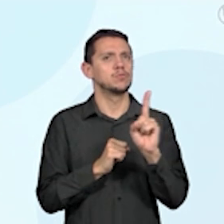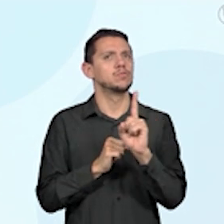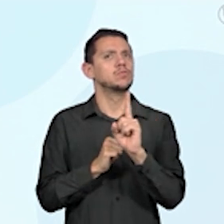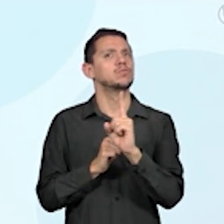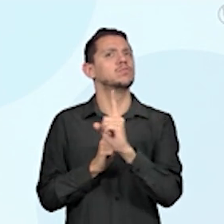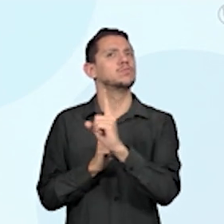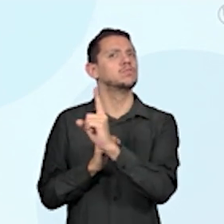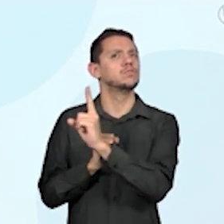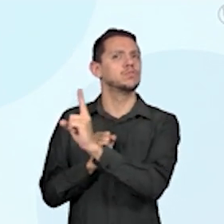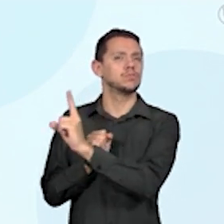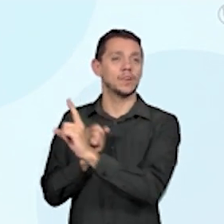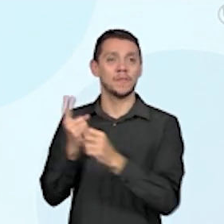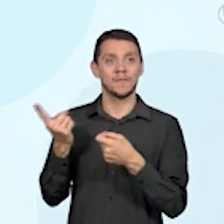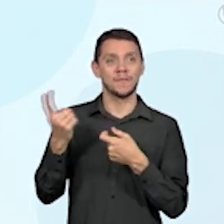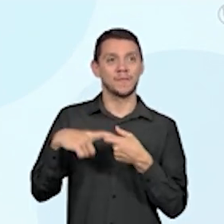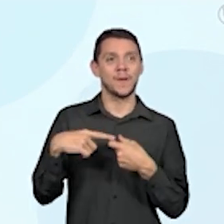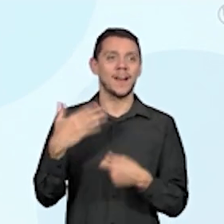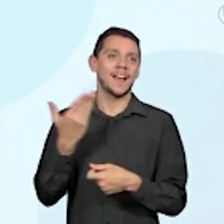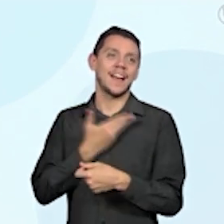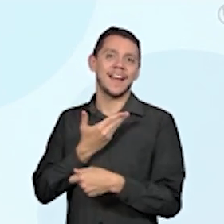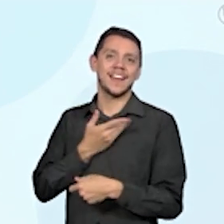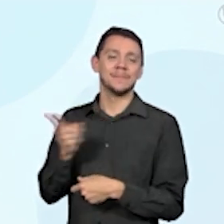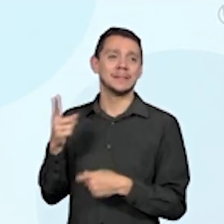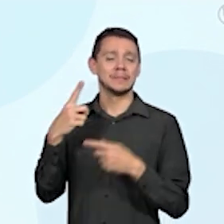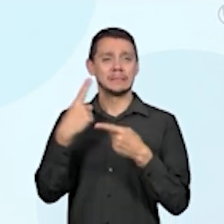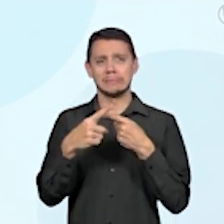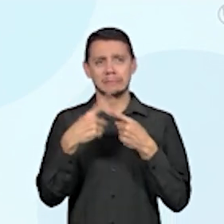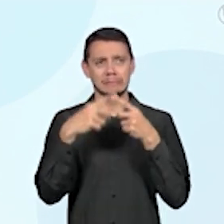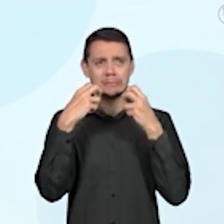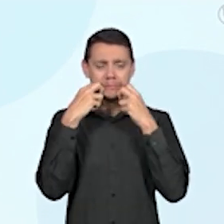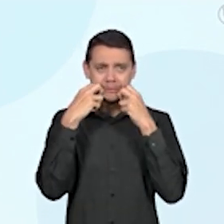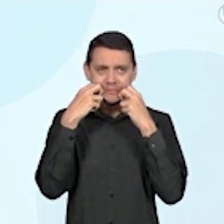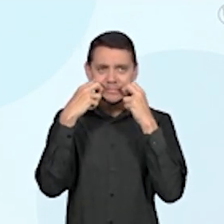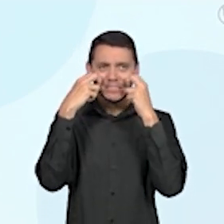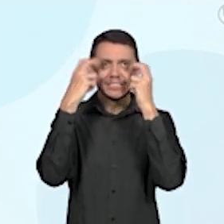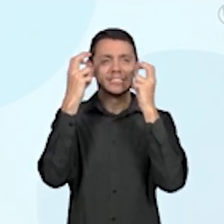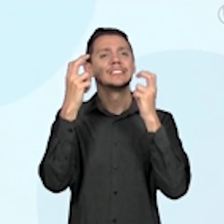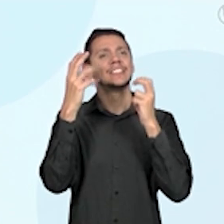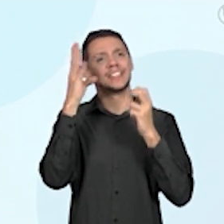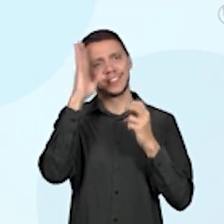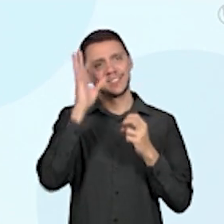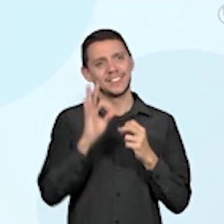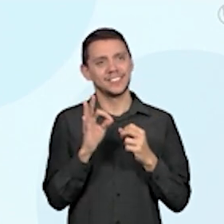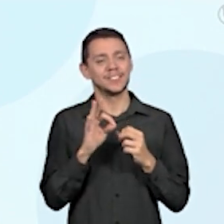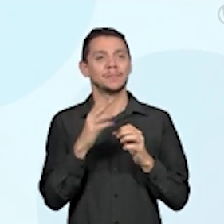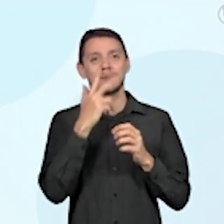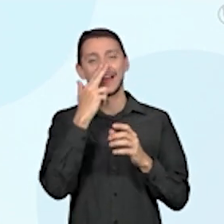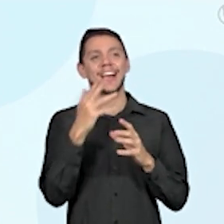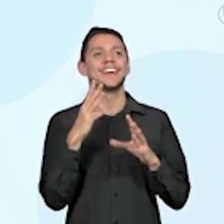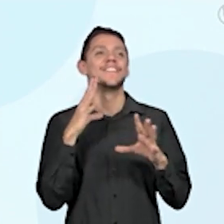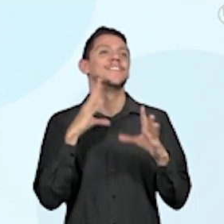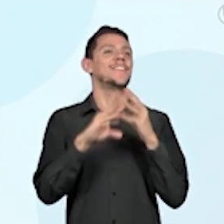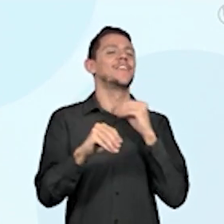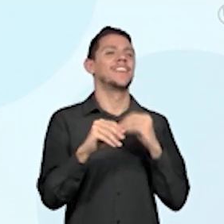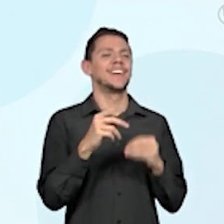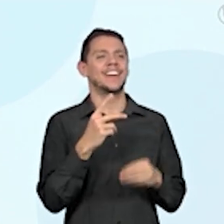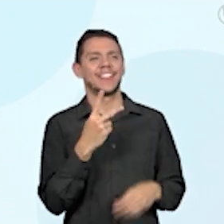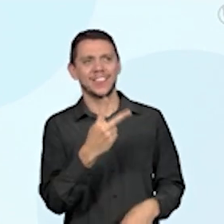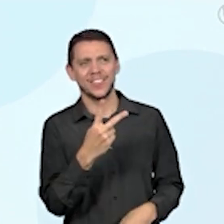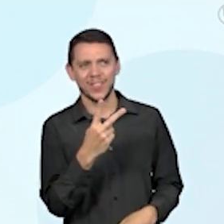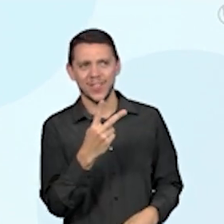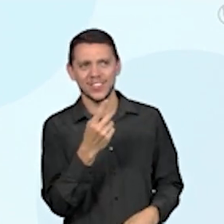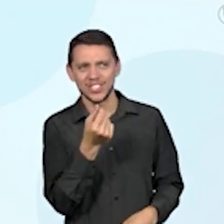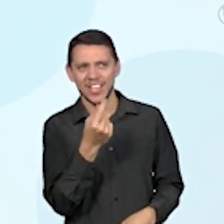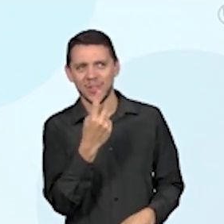com vergonha, por não ter entendido. Ele fugiu. Você tem R$2 e ó, o amigo fugiu.